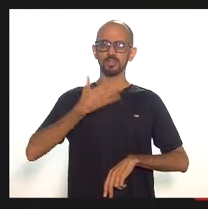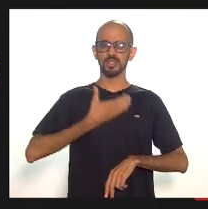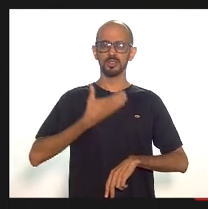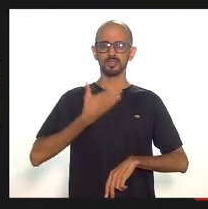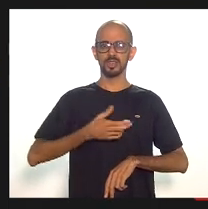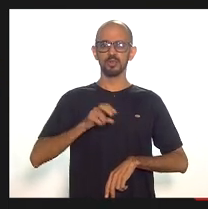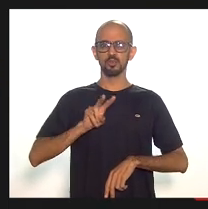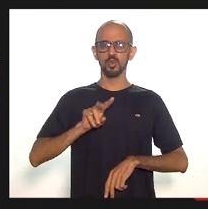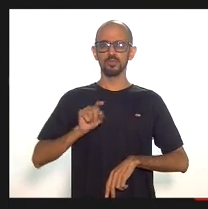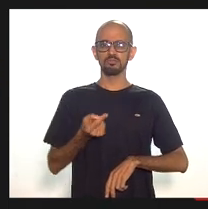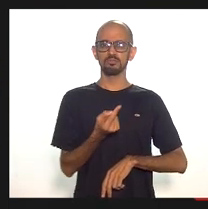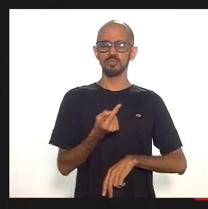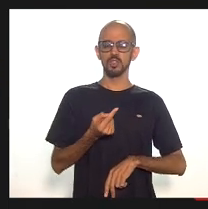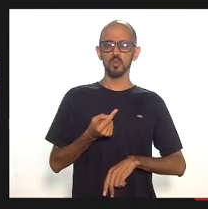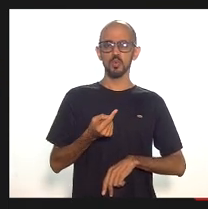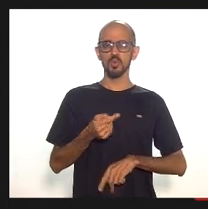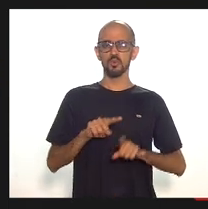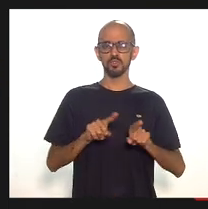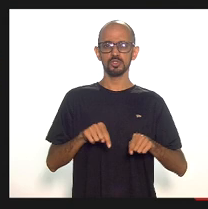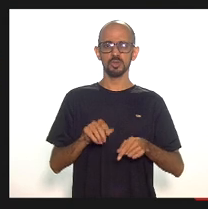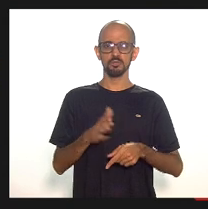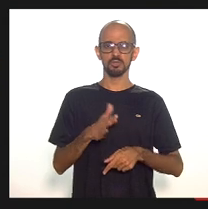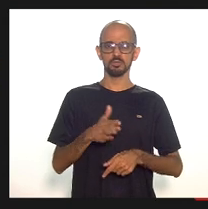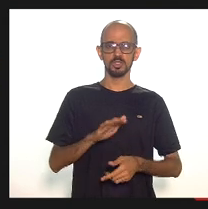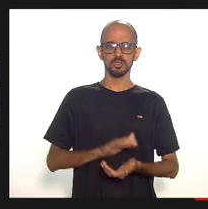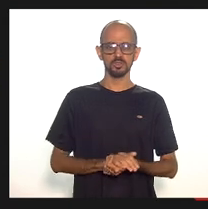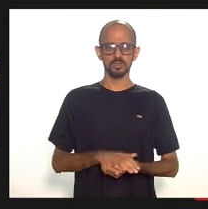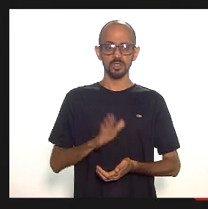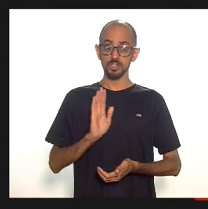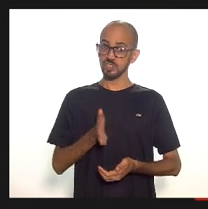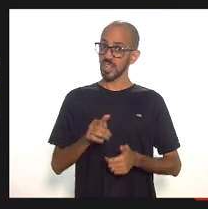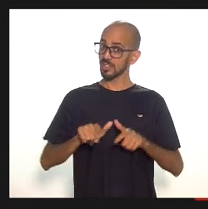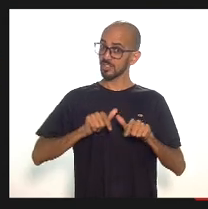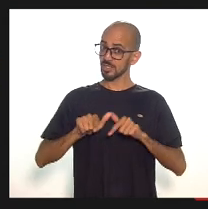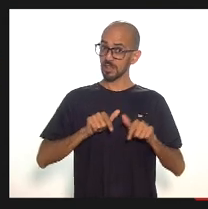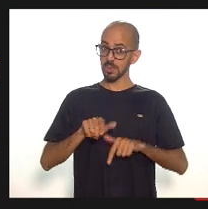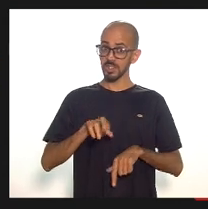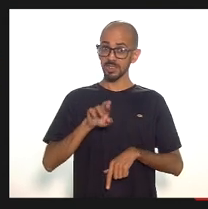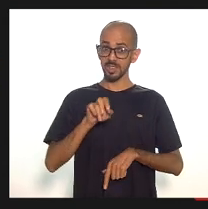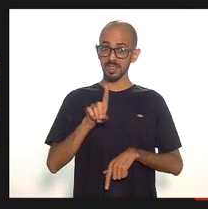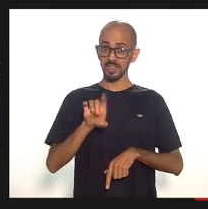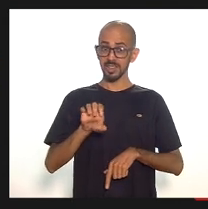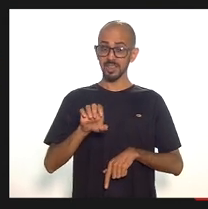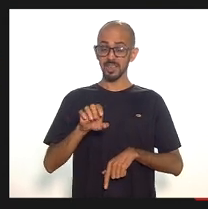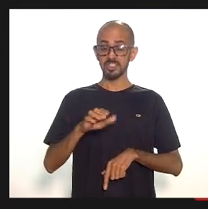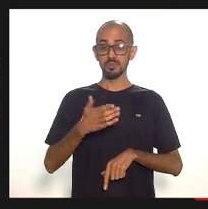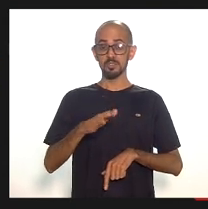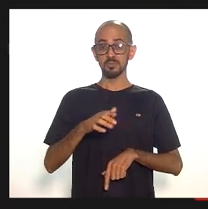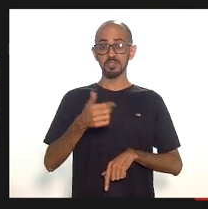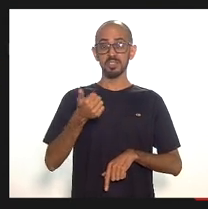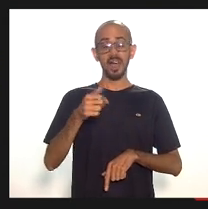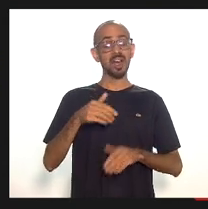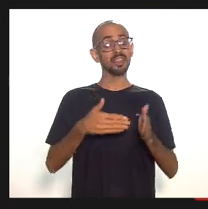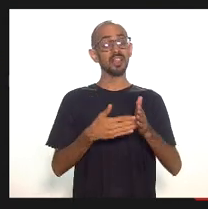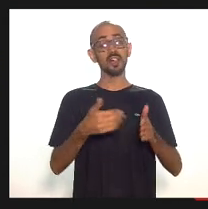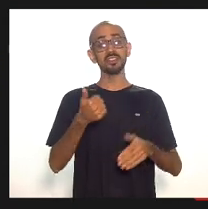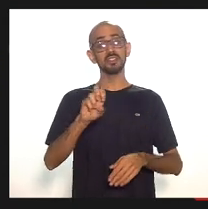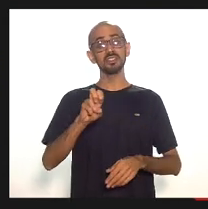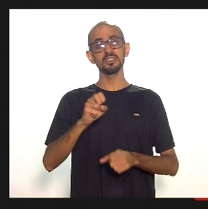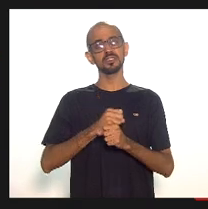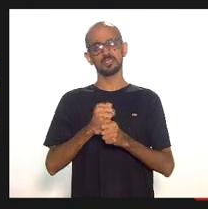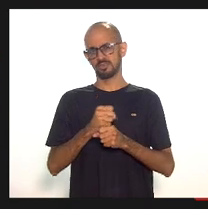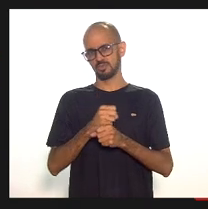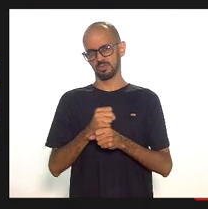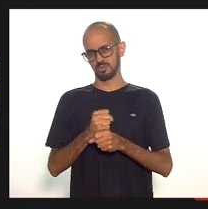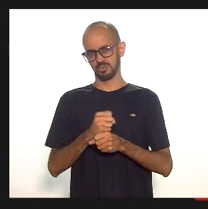e poucos funcionários, que, inclusive, já estavam trabalhando na rede há 5, 10, 15, 20 anos. E a gente está simplesmente